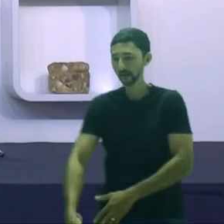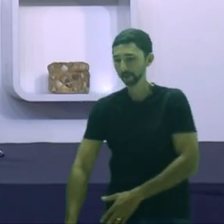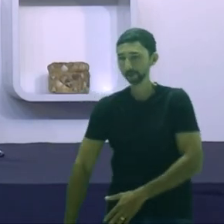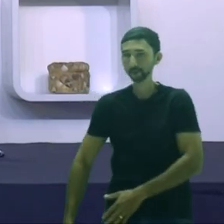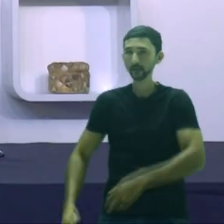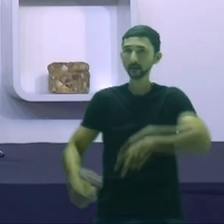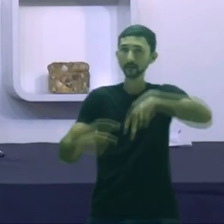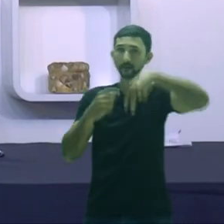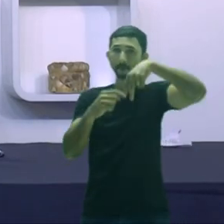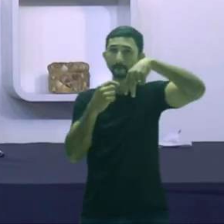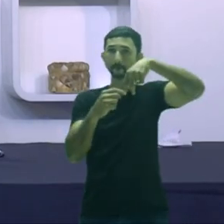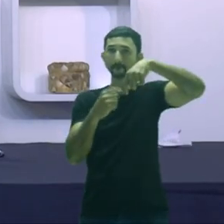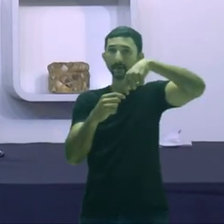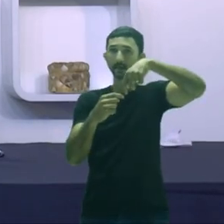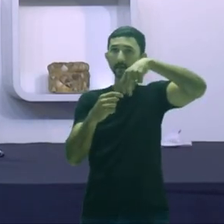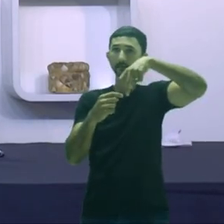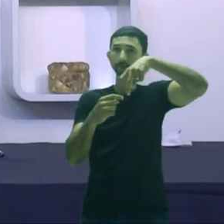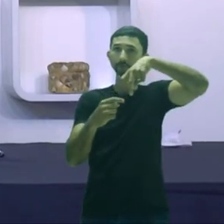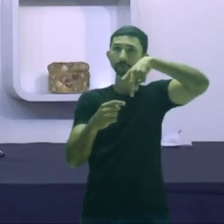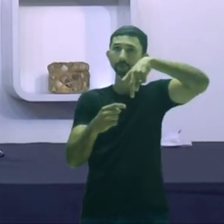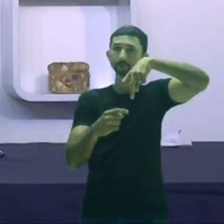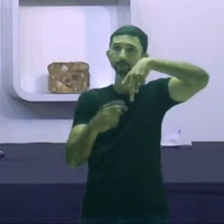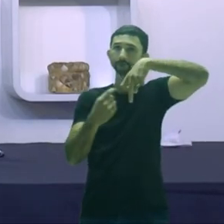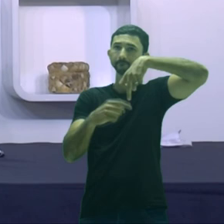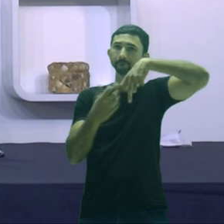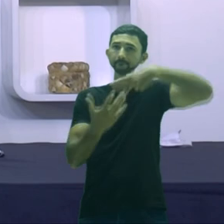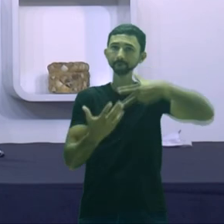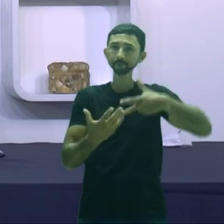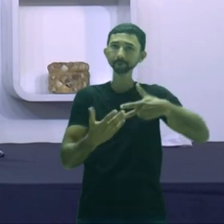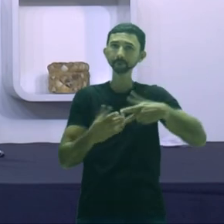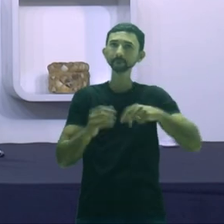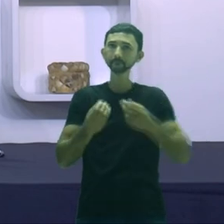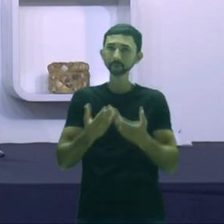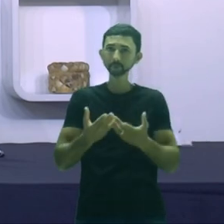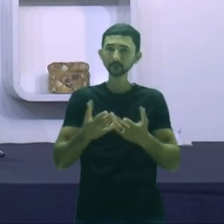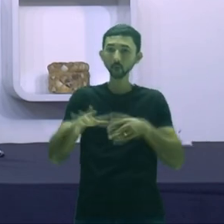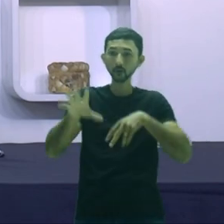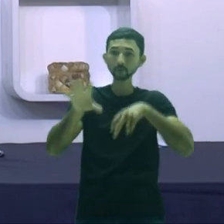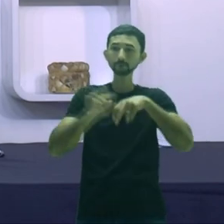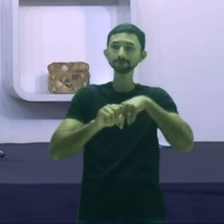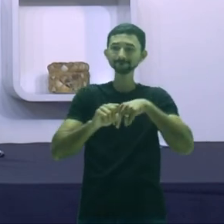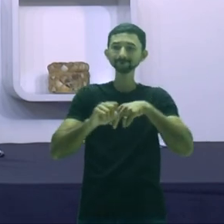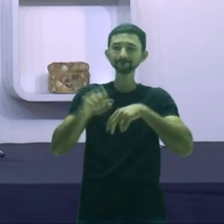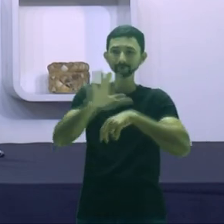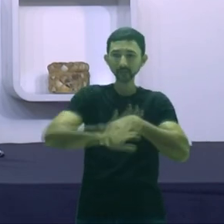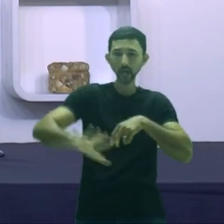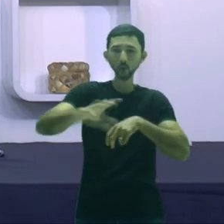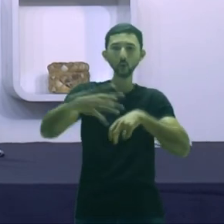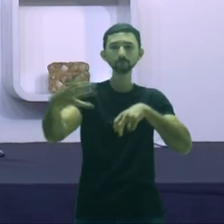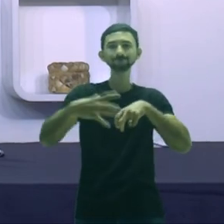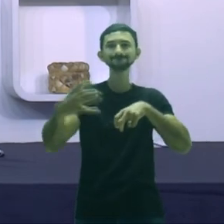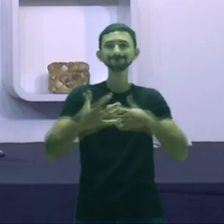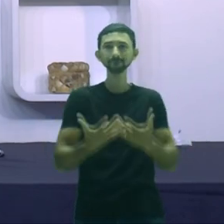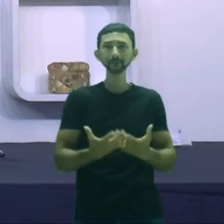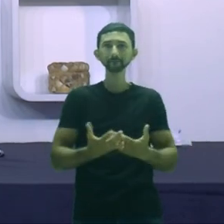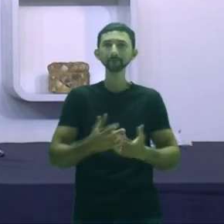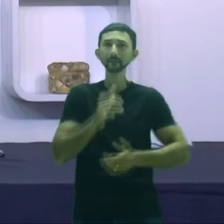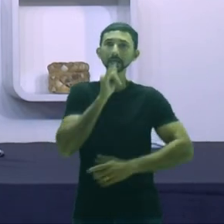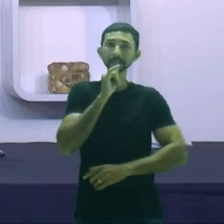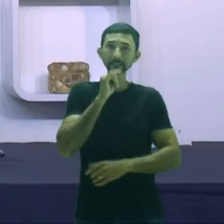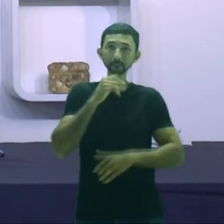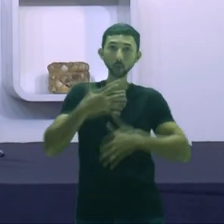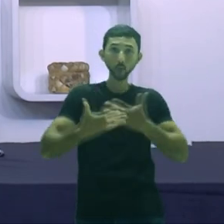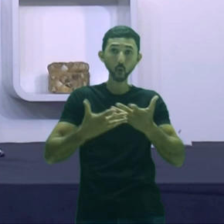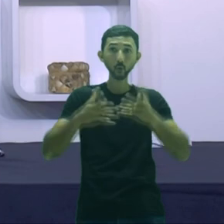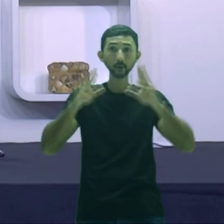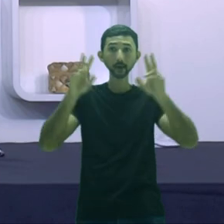sem perna? Obviamente que não. Então, isso é um caráter o quê? Adquirido. Beleza? Tá? Senão, nós vamos entrar numa